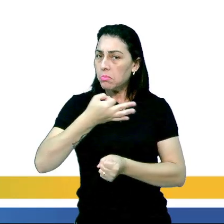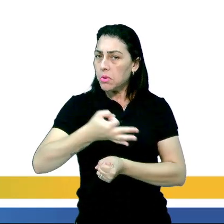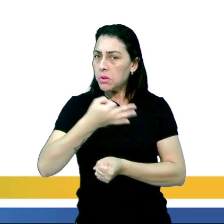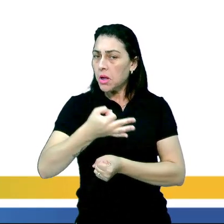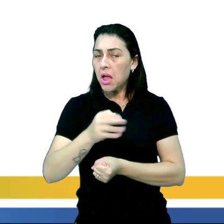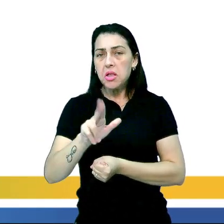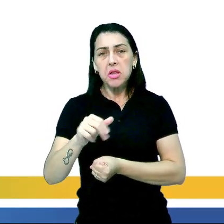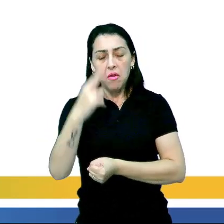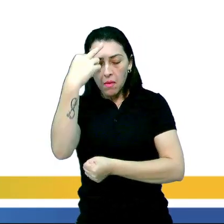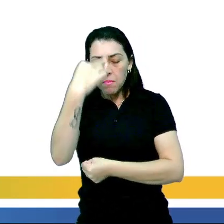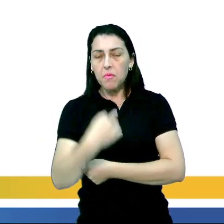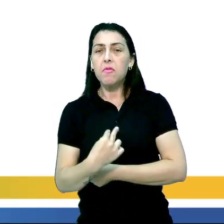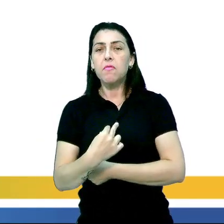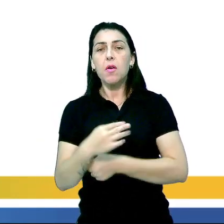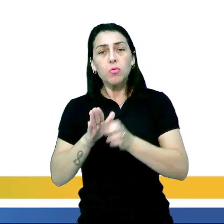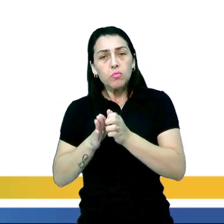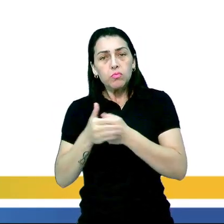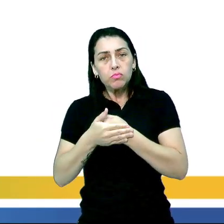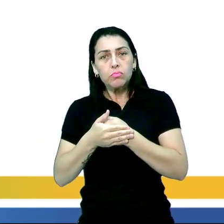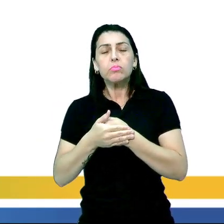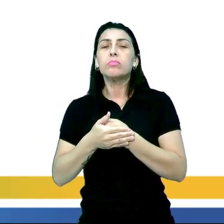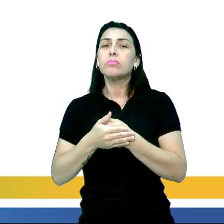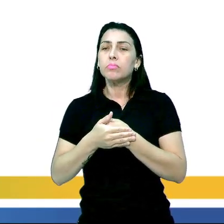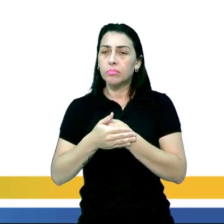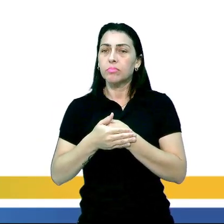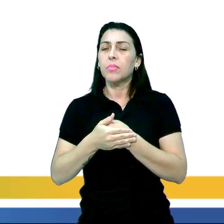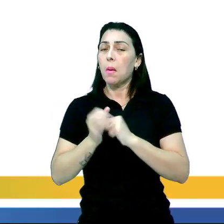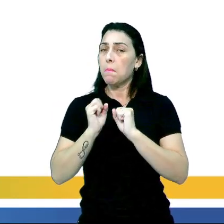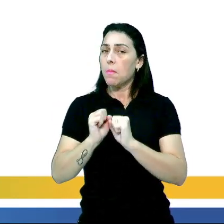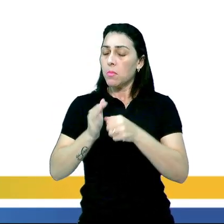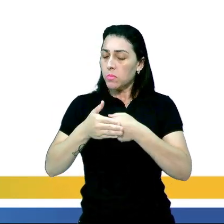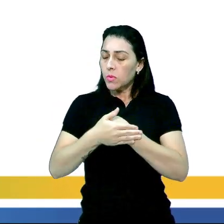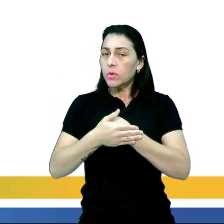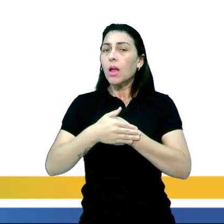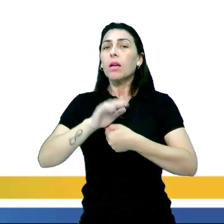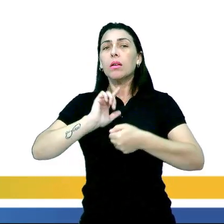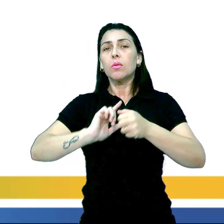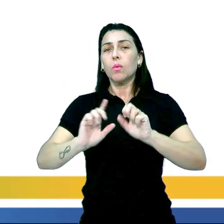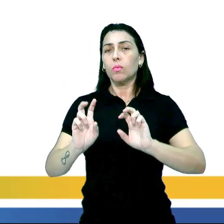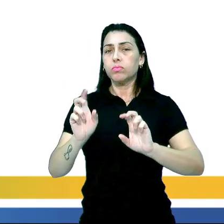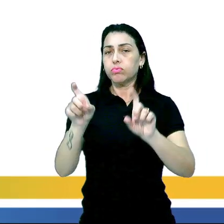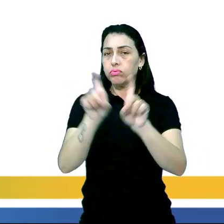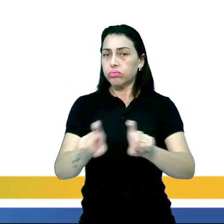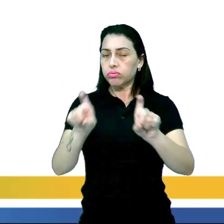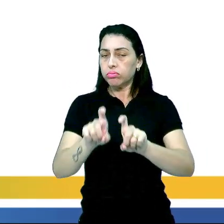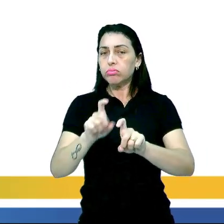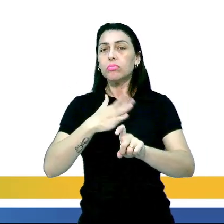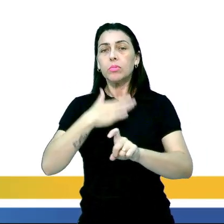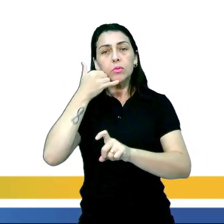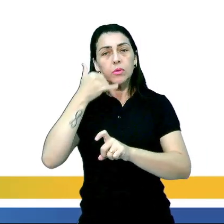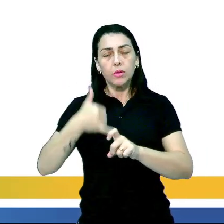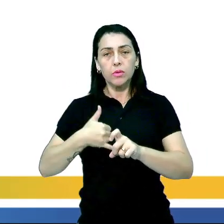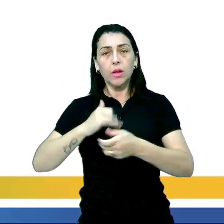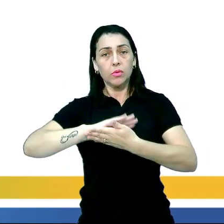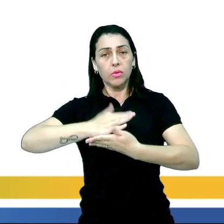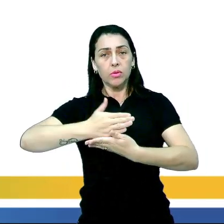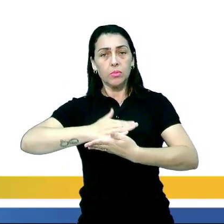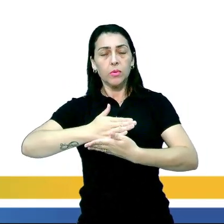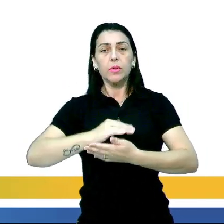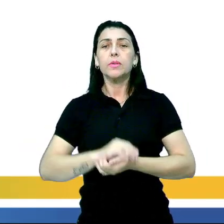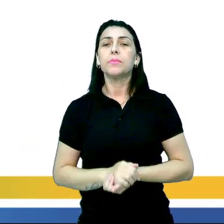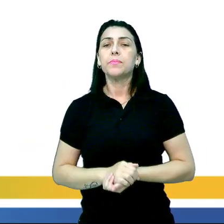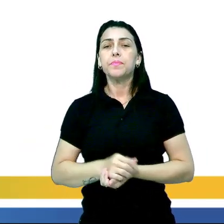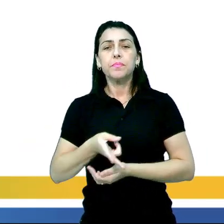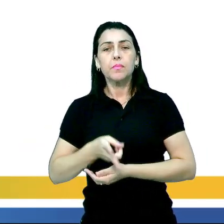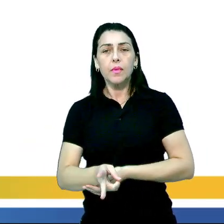opinião, ninguém vai me ver aqui, eu estou escondido, né? Eu posso me esconder atrás da tela do meu computador, do meu celular, do meu notebook.